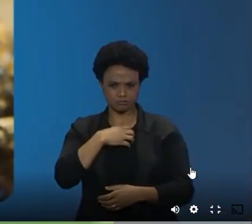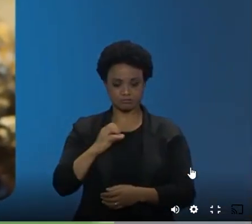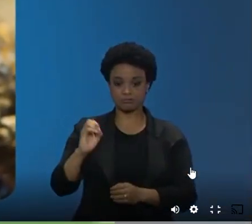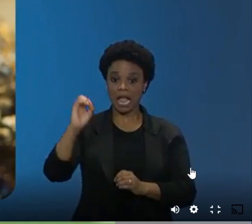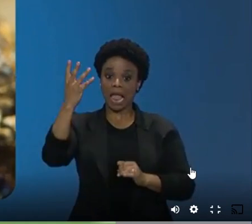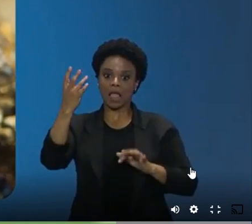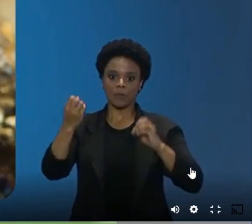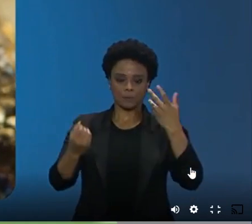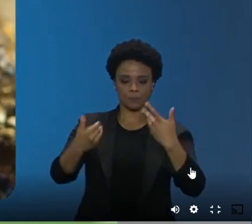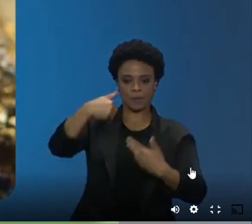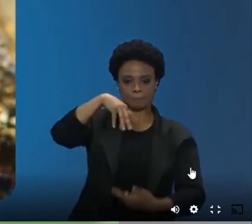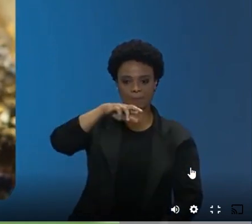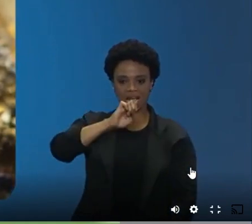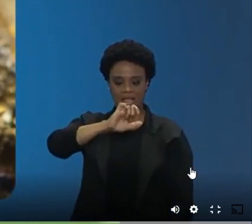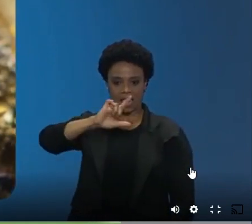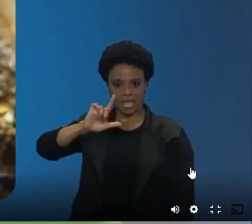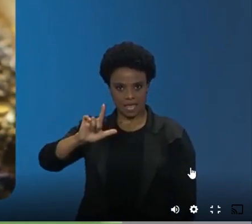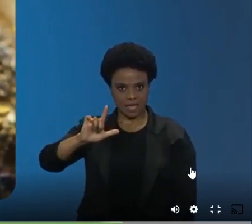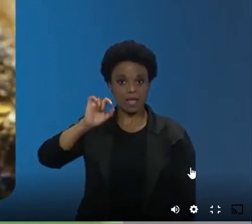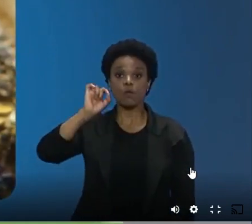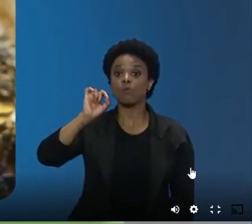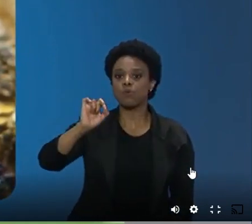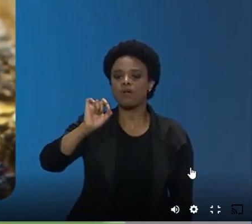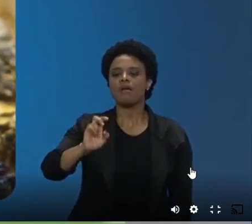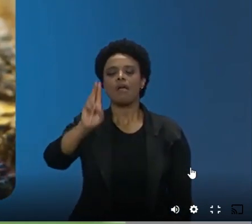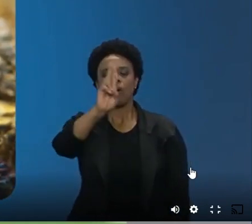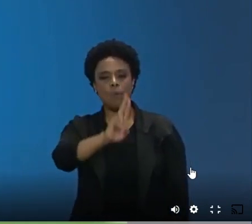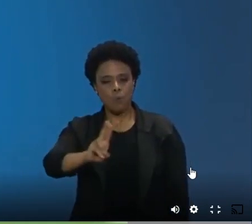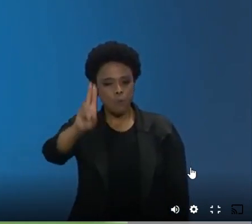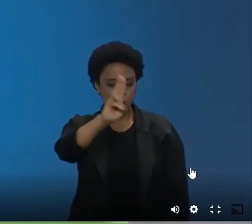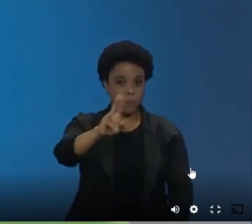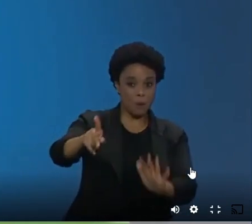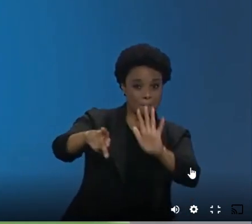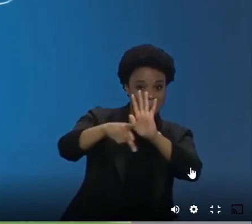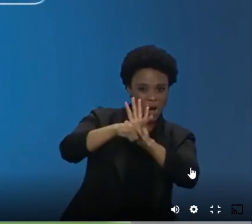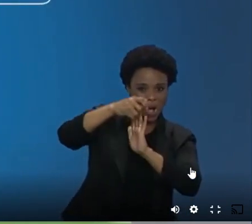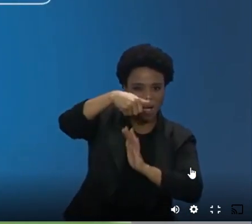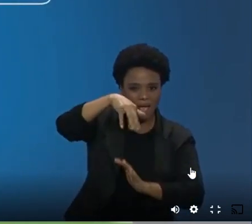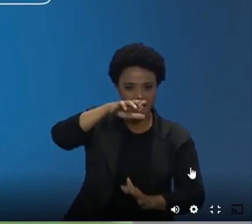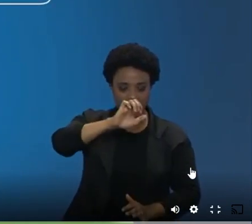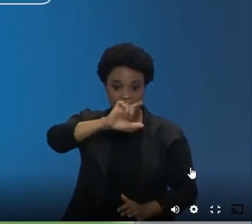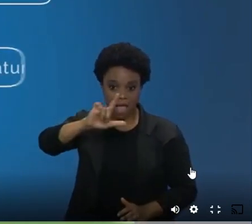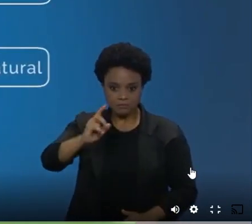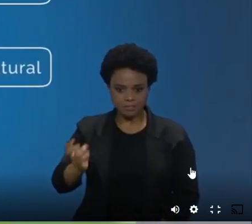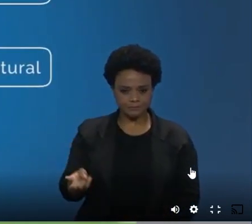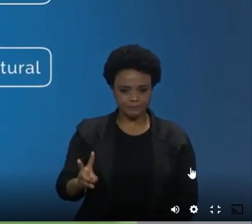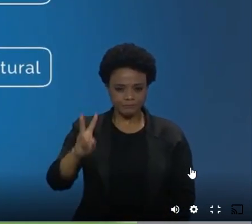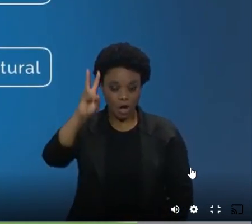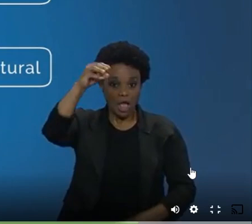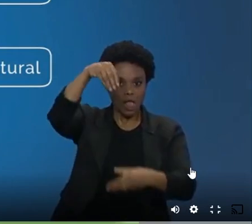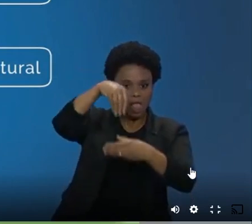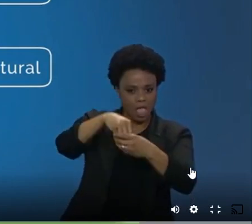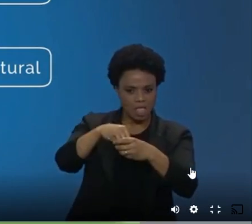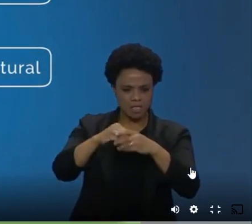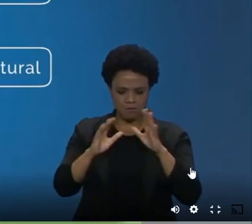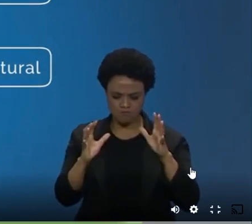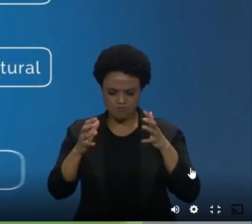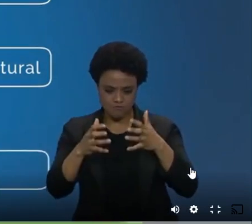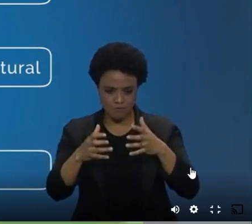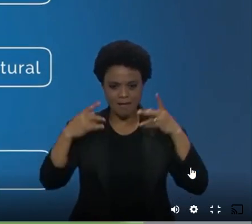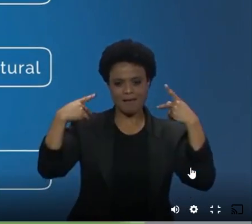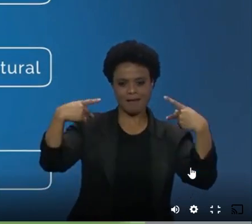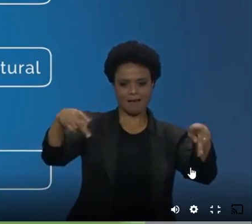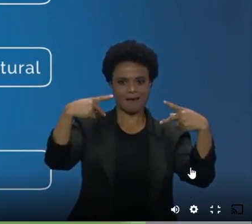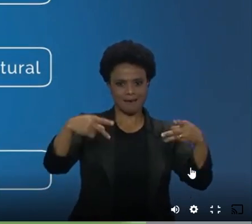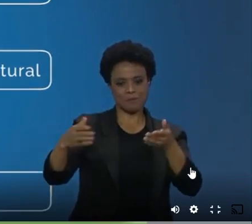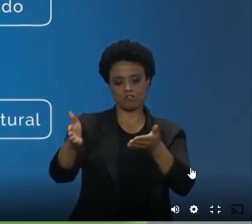termo mineral de minério é utilizado para designar aqueles minerais que, devido ao seu valor de mercado e concentração natural, podem ser